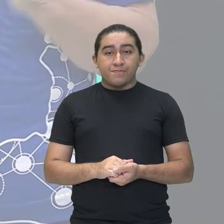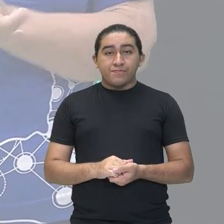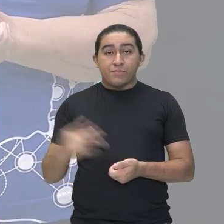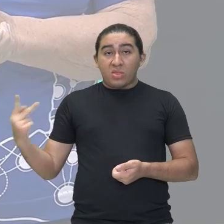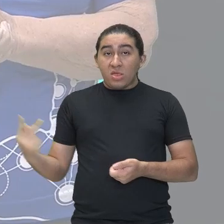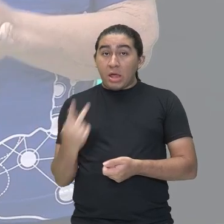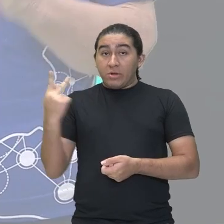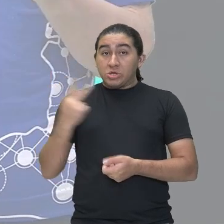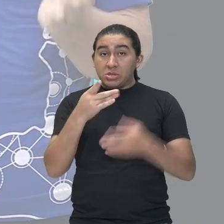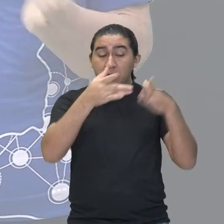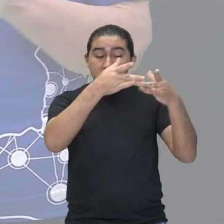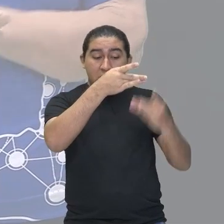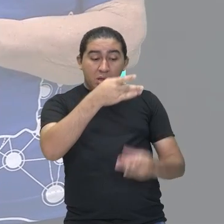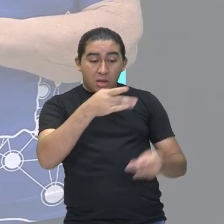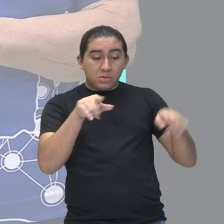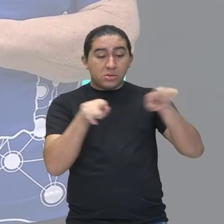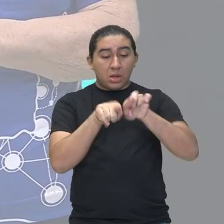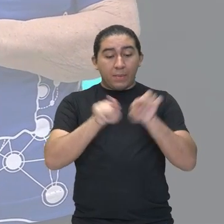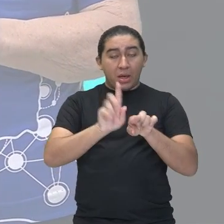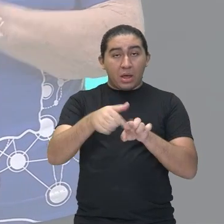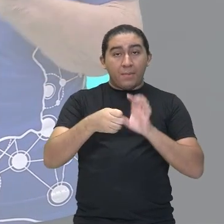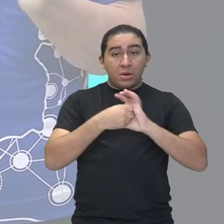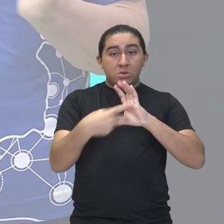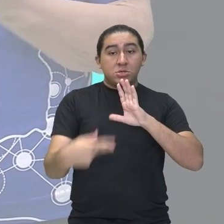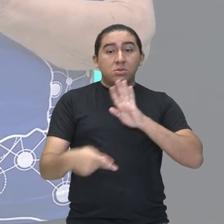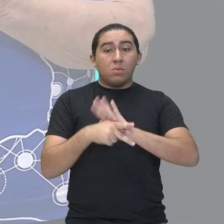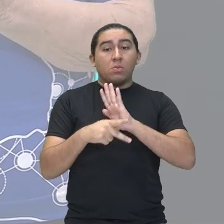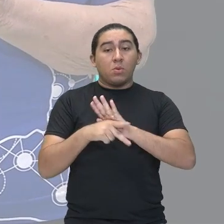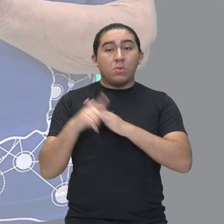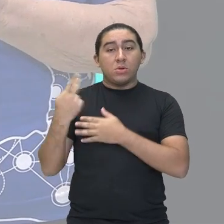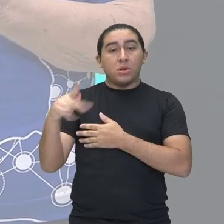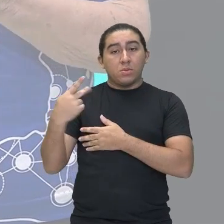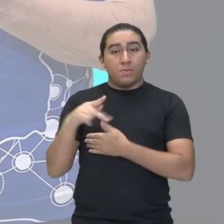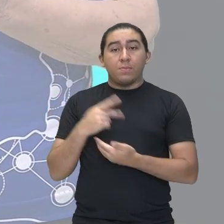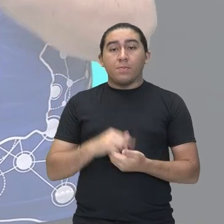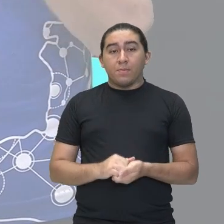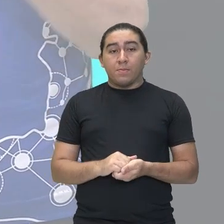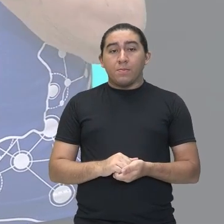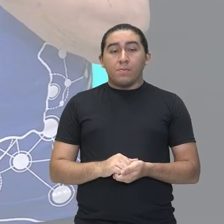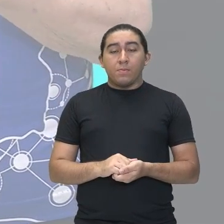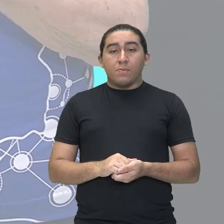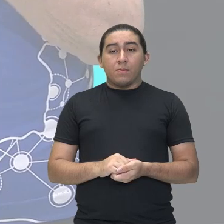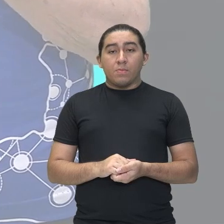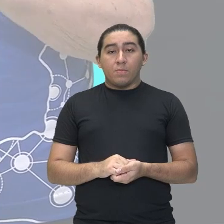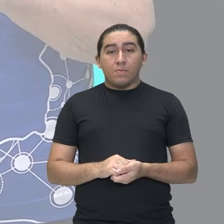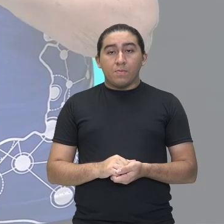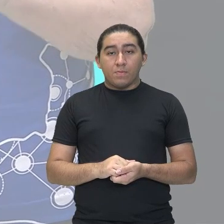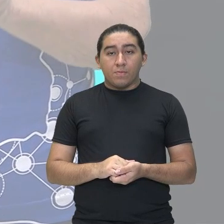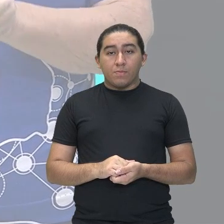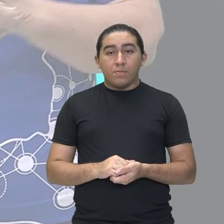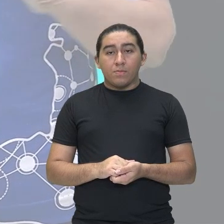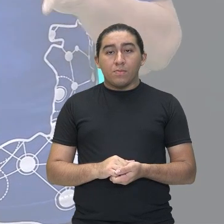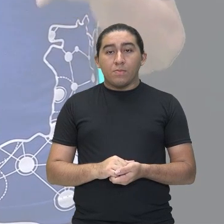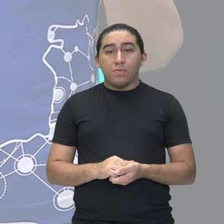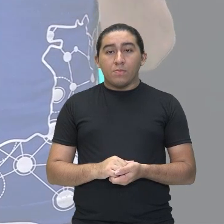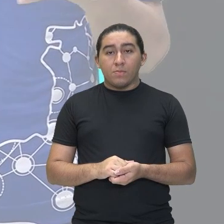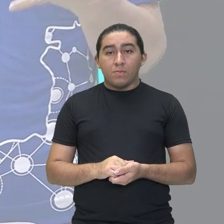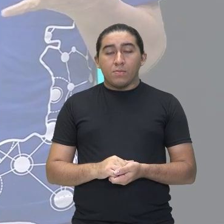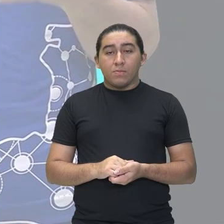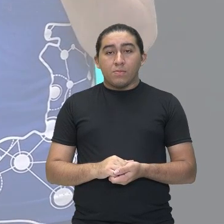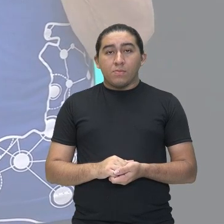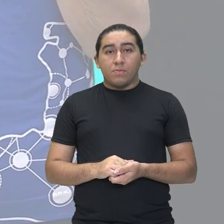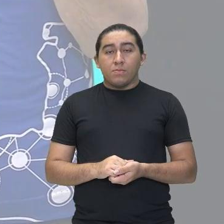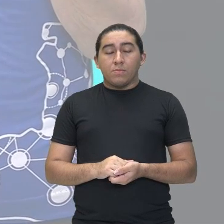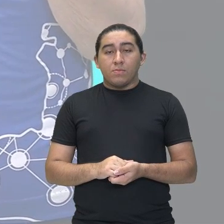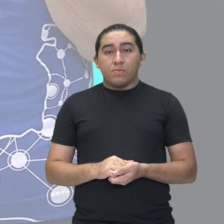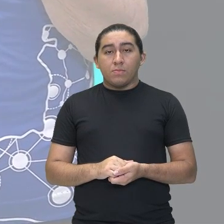dos detalhes também é uma característica do barroco no Brasil. A valorização dos detalhes. A obra